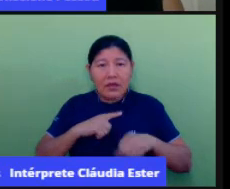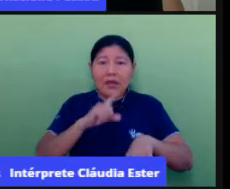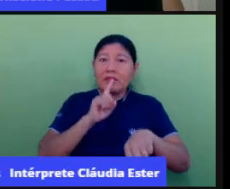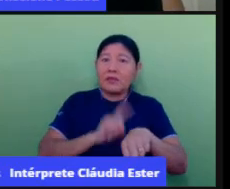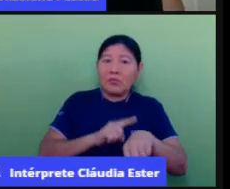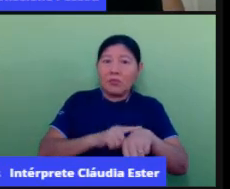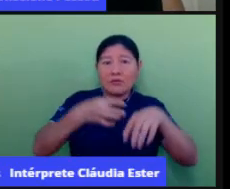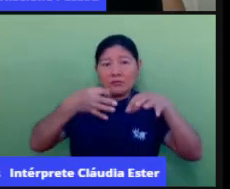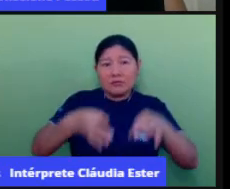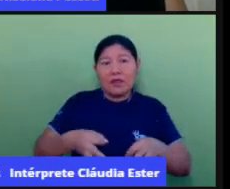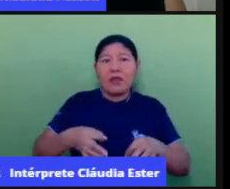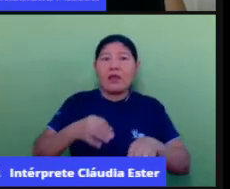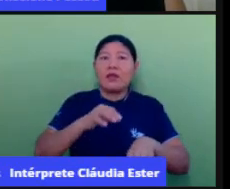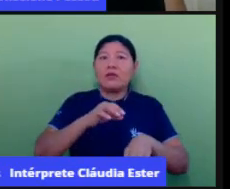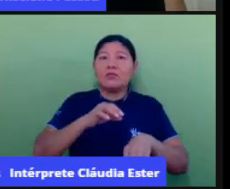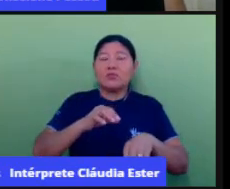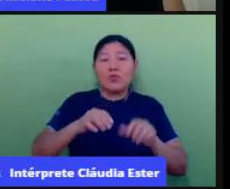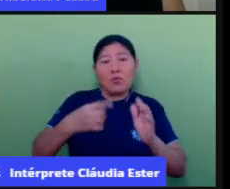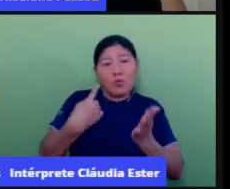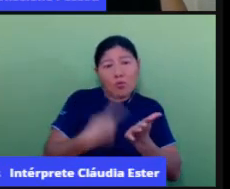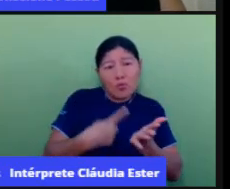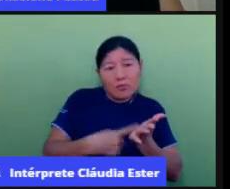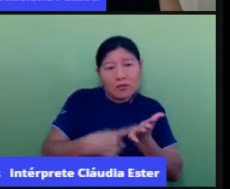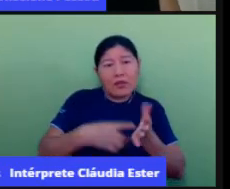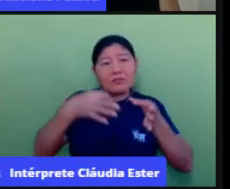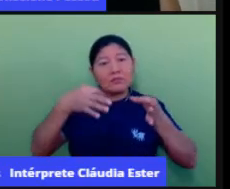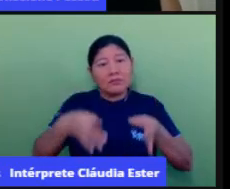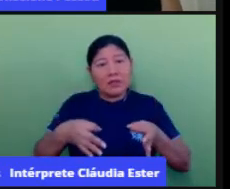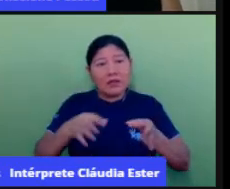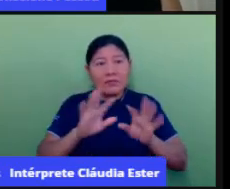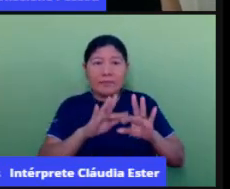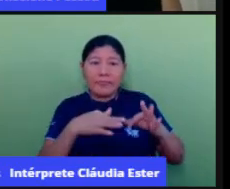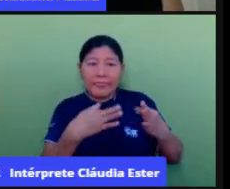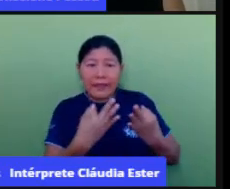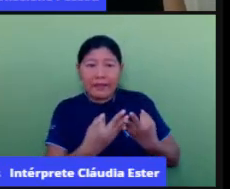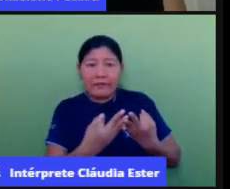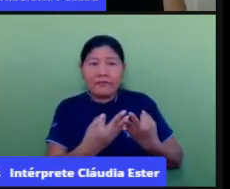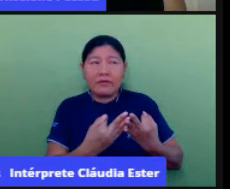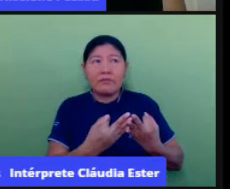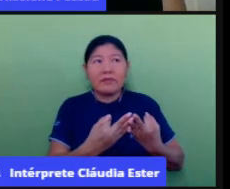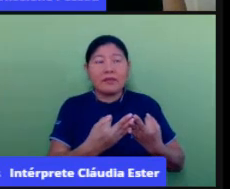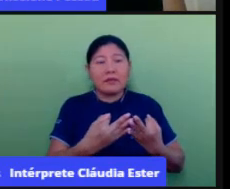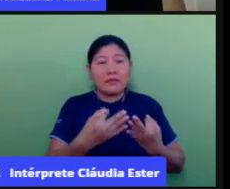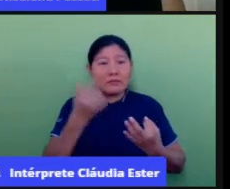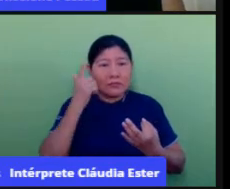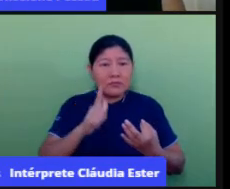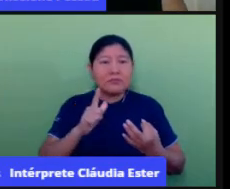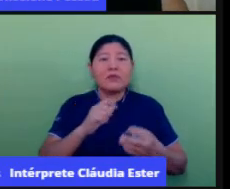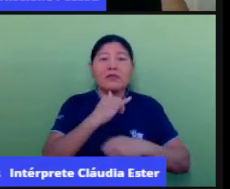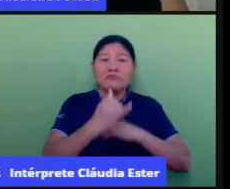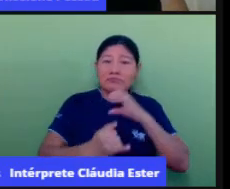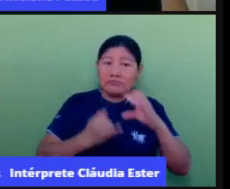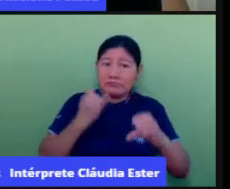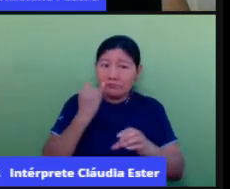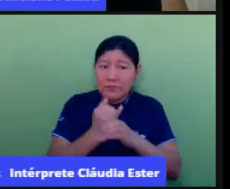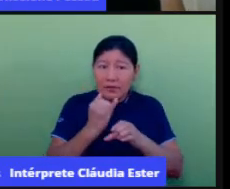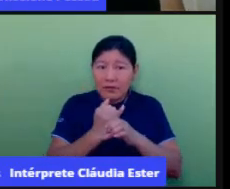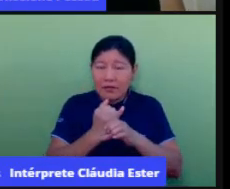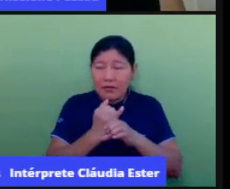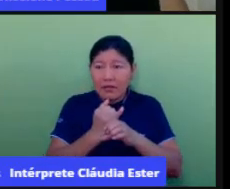online, como que elas vão conseguir? O pai tem condição de ter uma internet, mas ele trabalha, então ele usa o